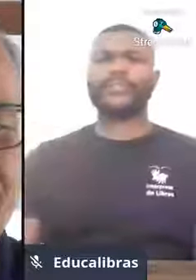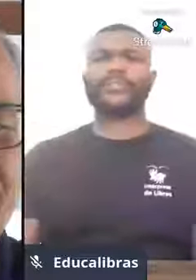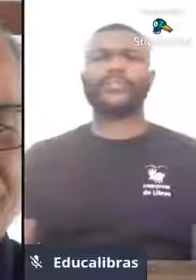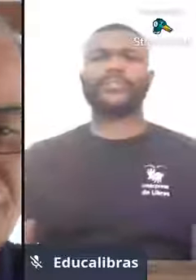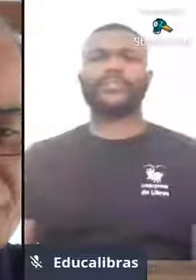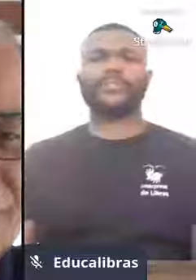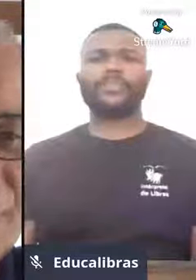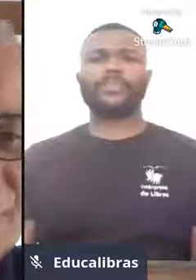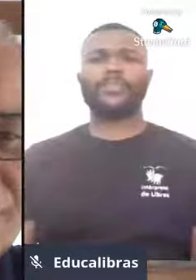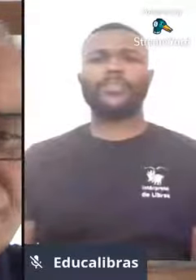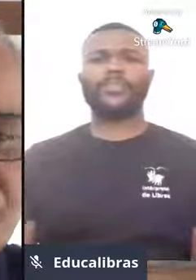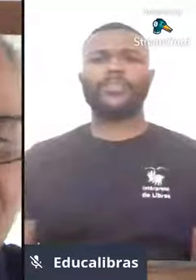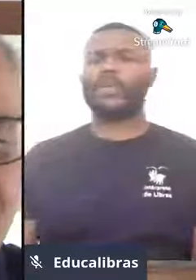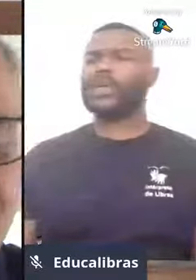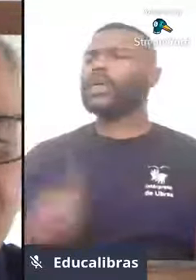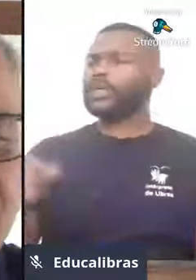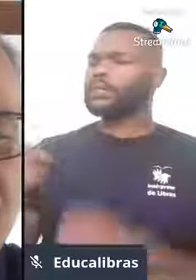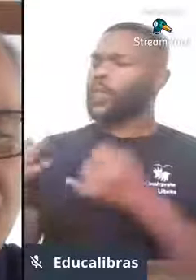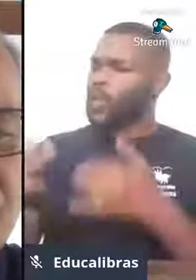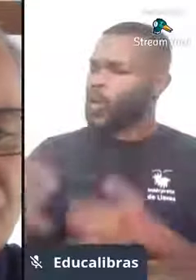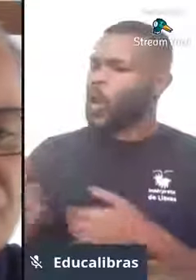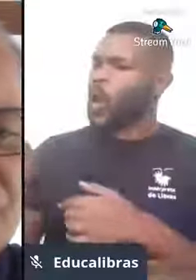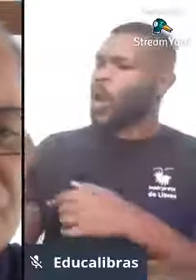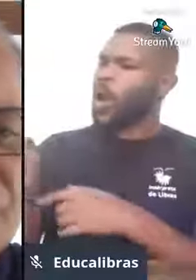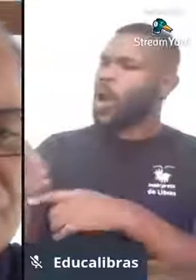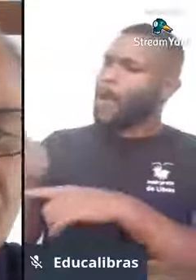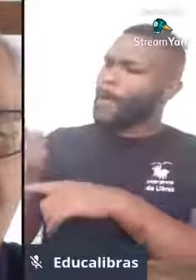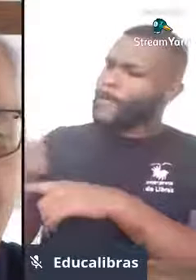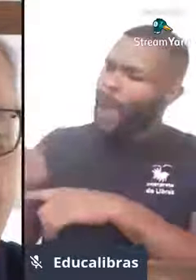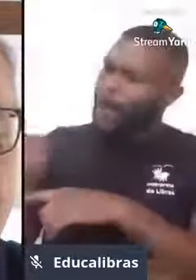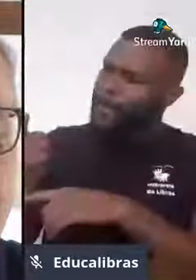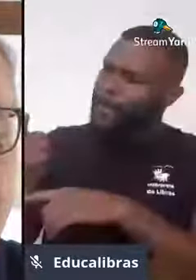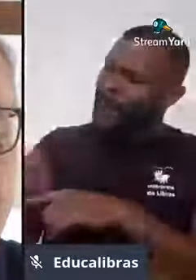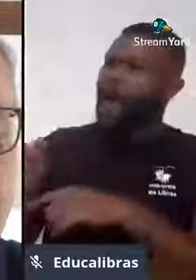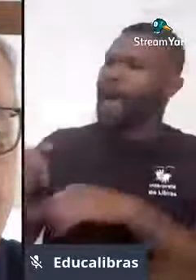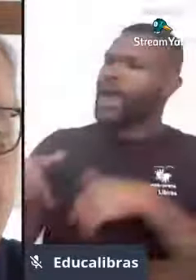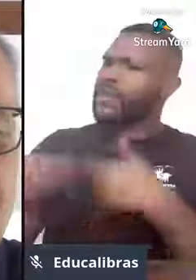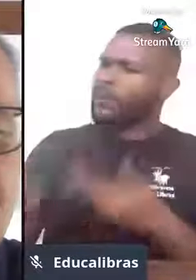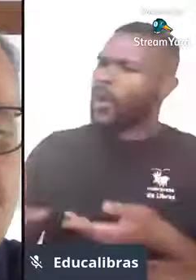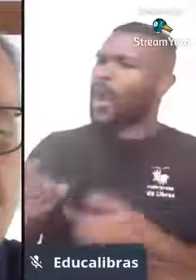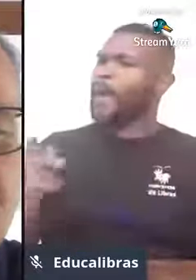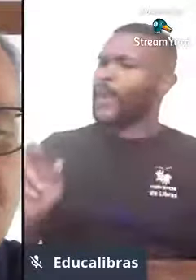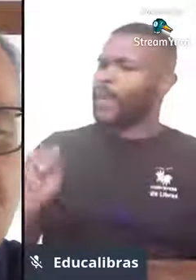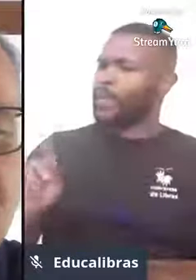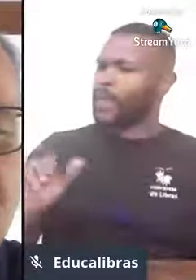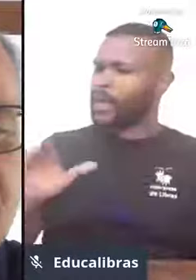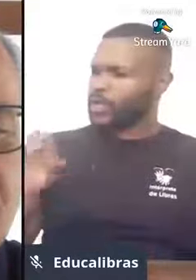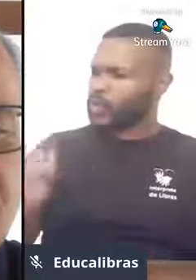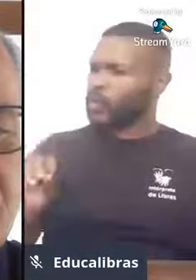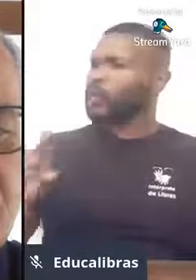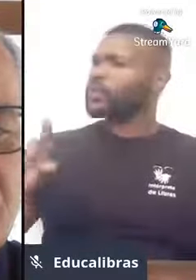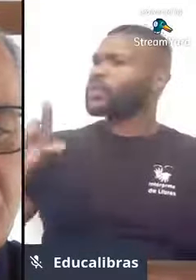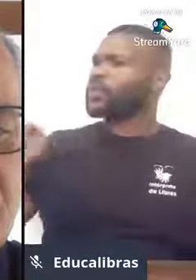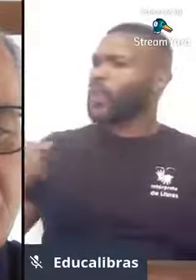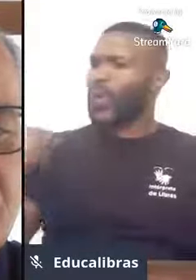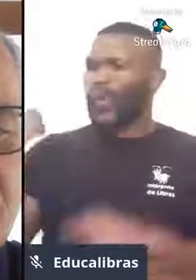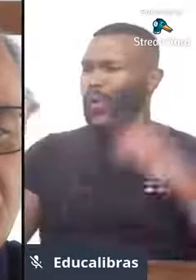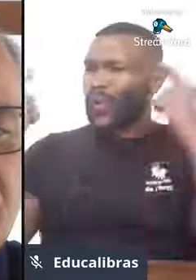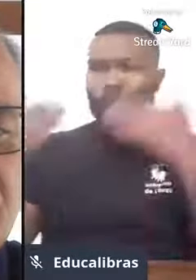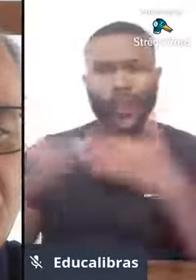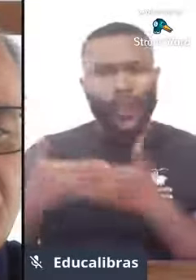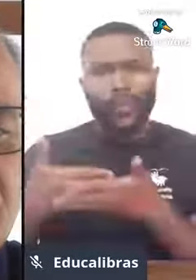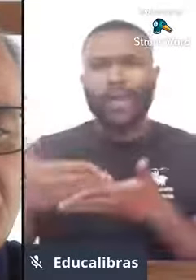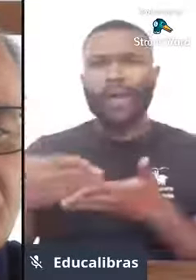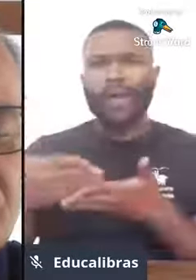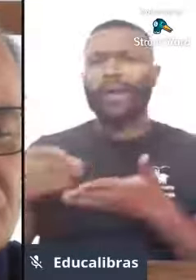2 tiros, ficou paraplégico, né, teve toda aquela loucura que acontece no começo, aquela